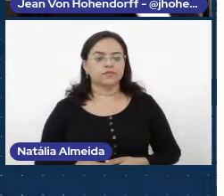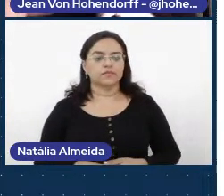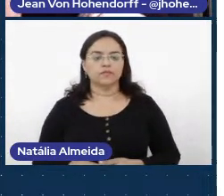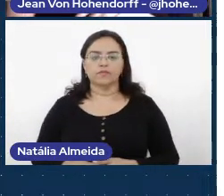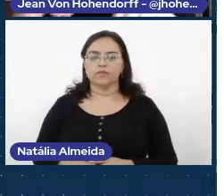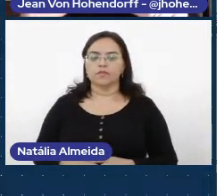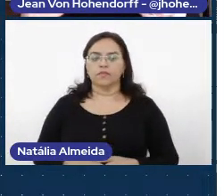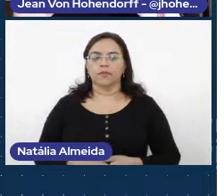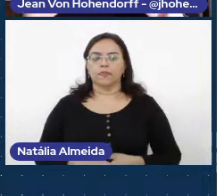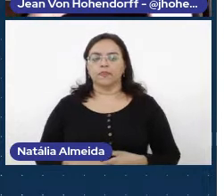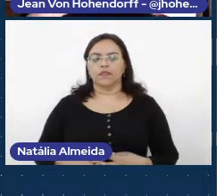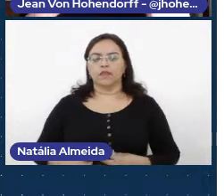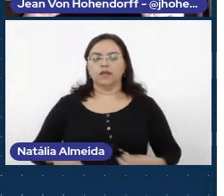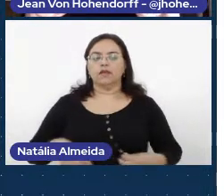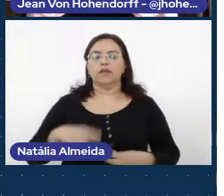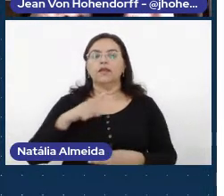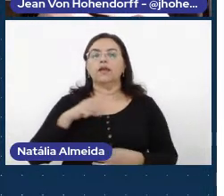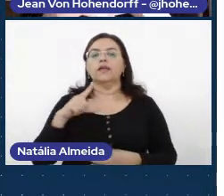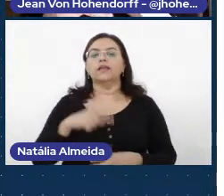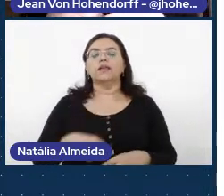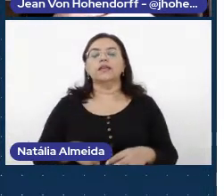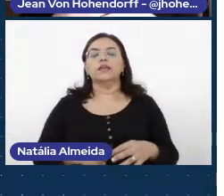E aí, os secundários seriam